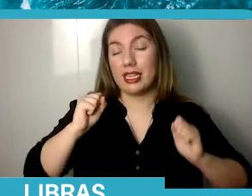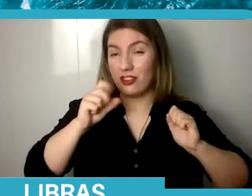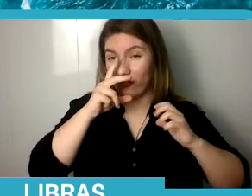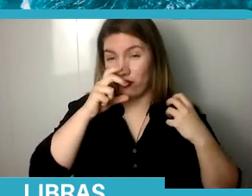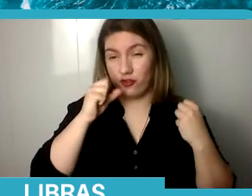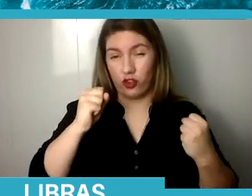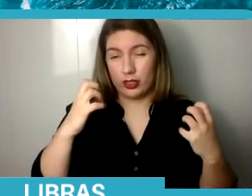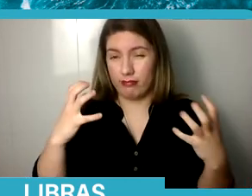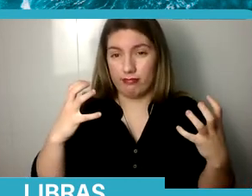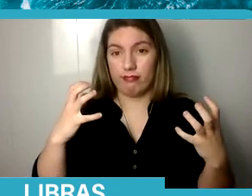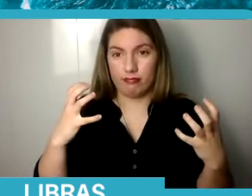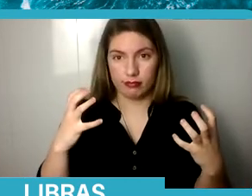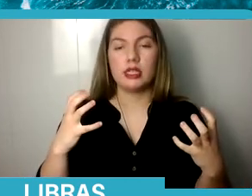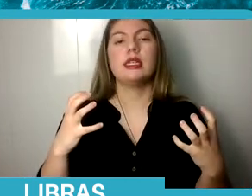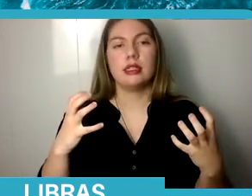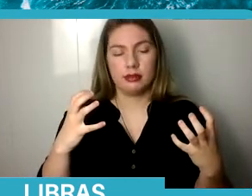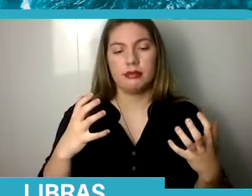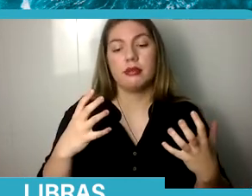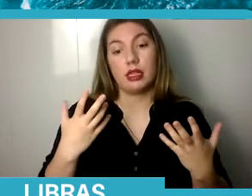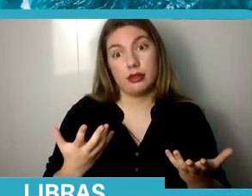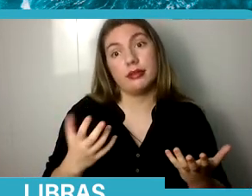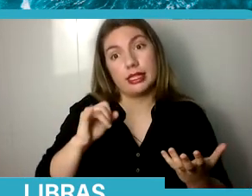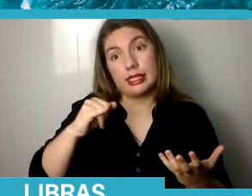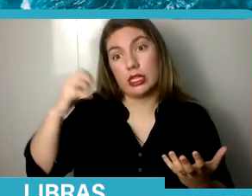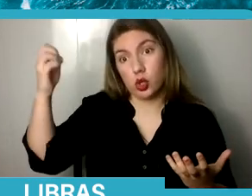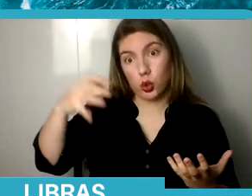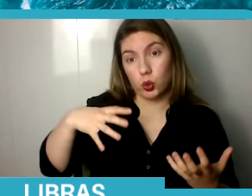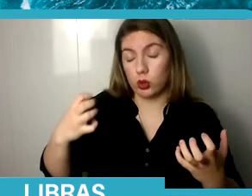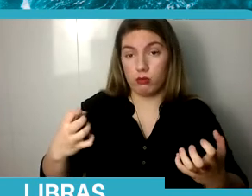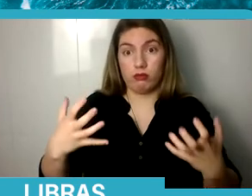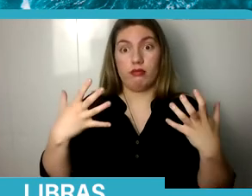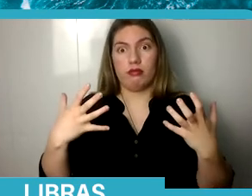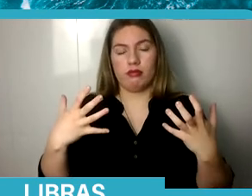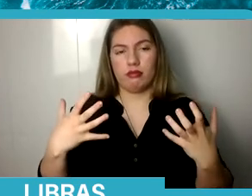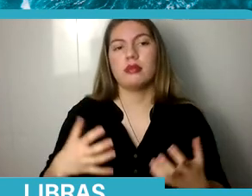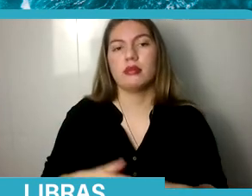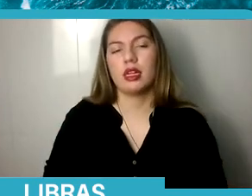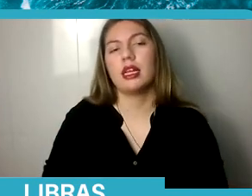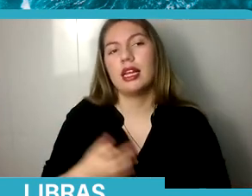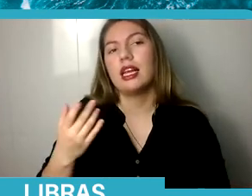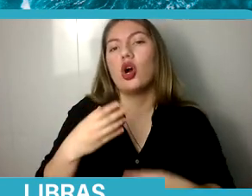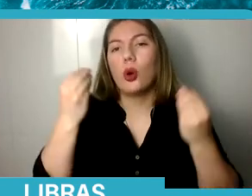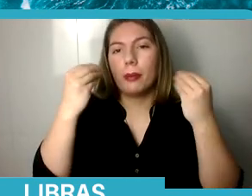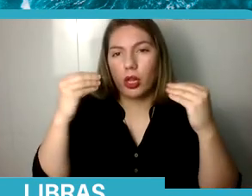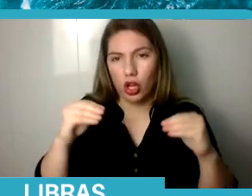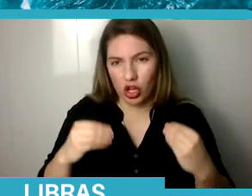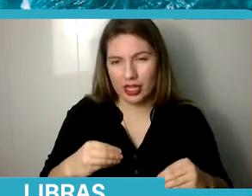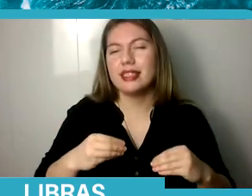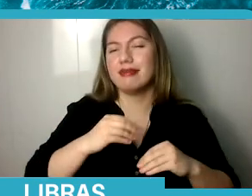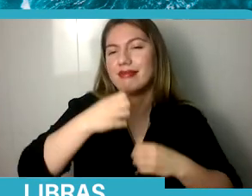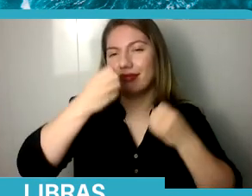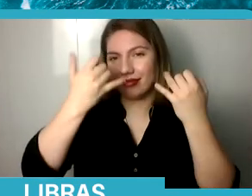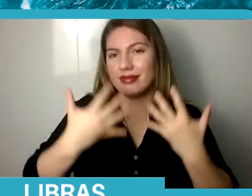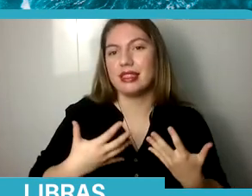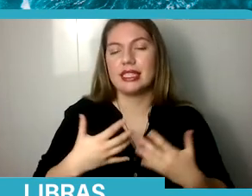quase azulado sabe quando tem contato com você e vim o nosso blog a gente conta um pouco mais sobre isso milhões de